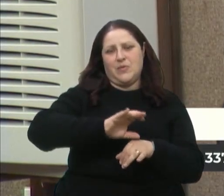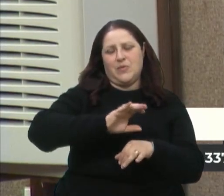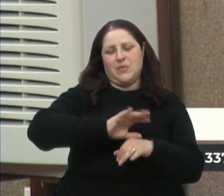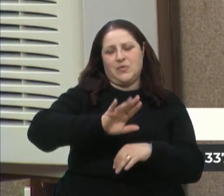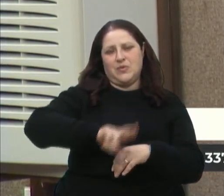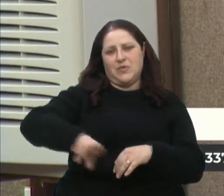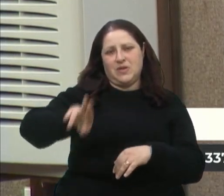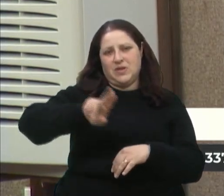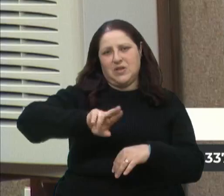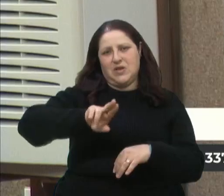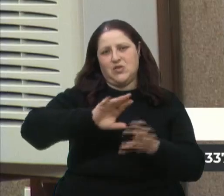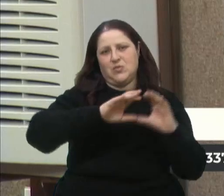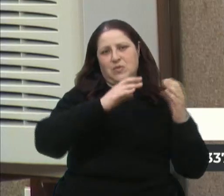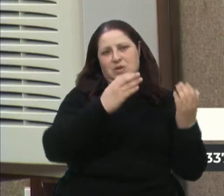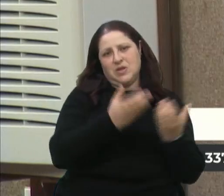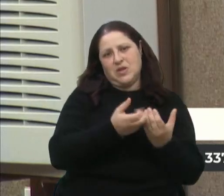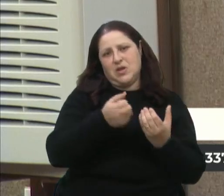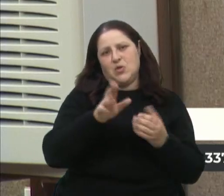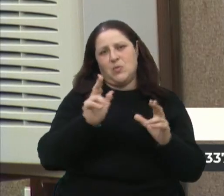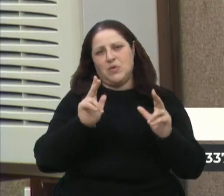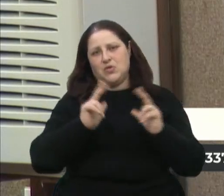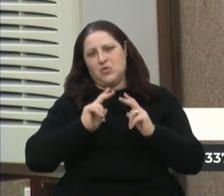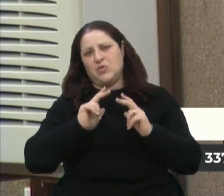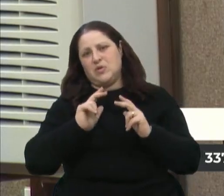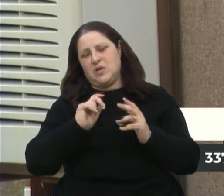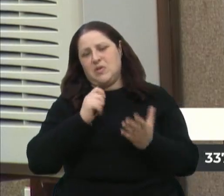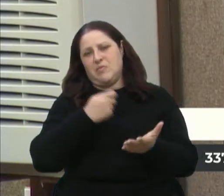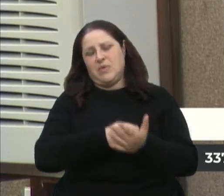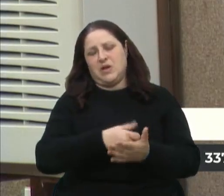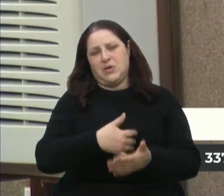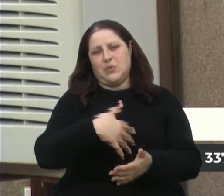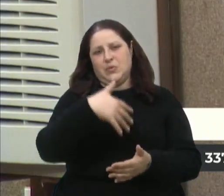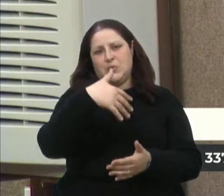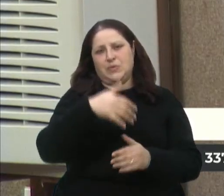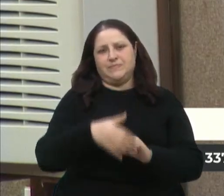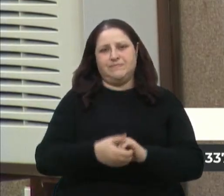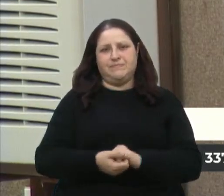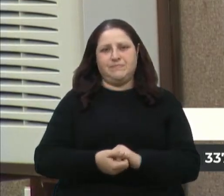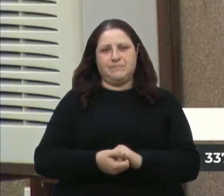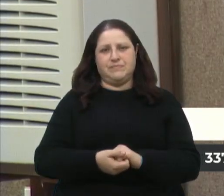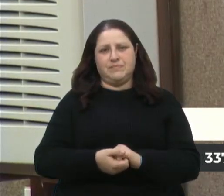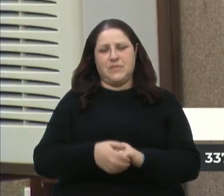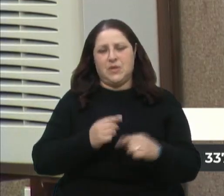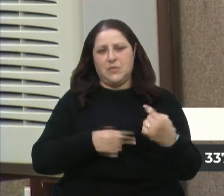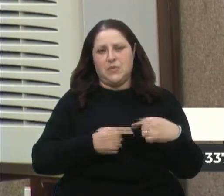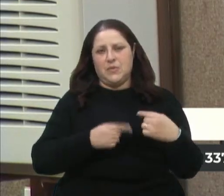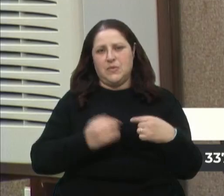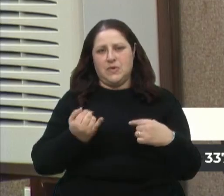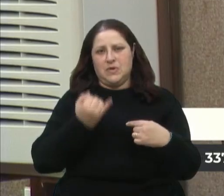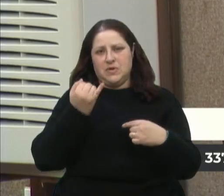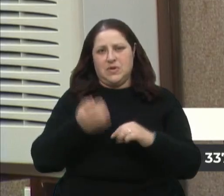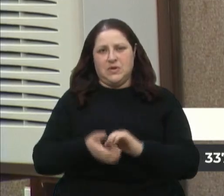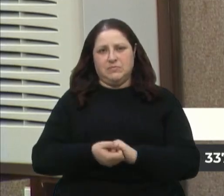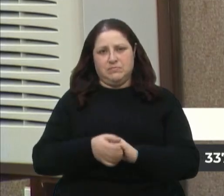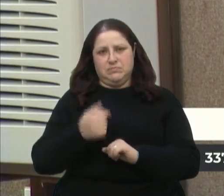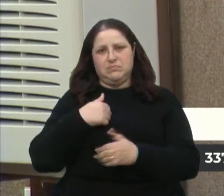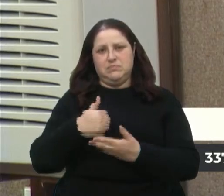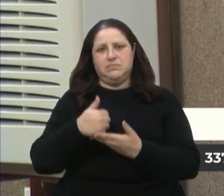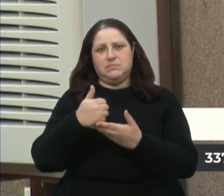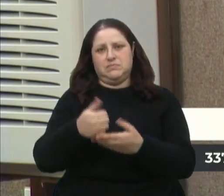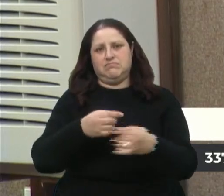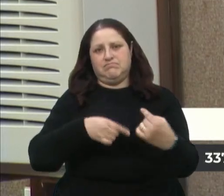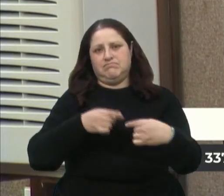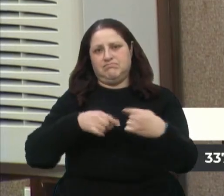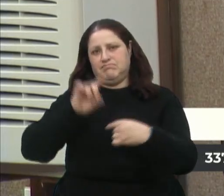universidade comunitária, né, com altos custos. Né? Então, importante esse debate, vereadora. Né? Tem o meu apoio para a gente discutir